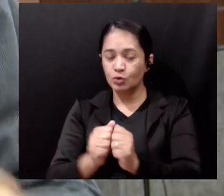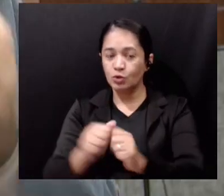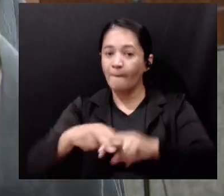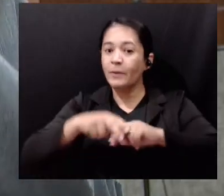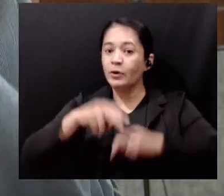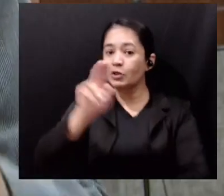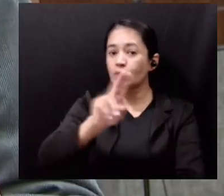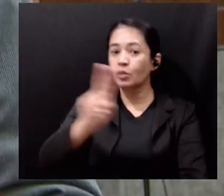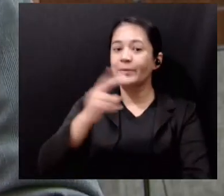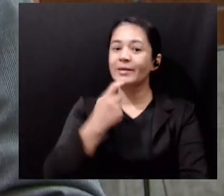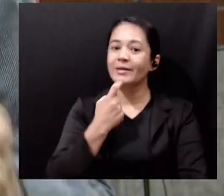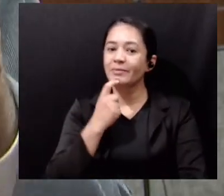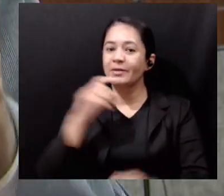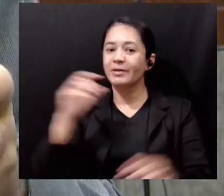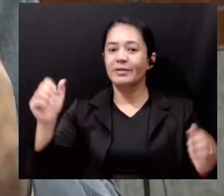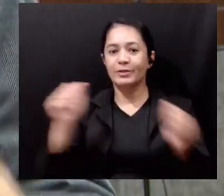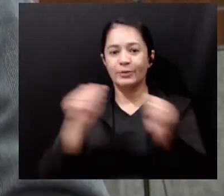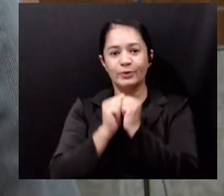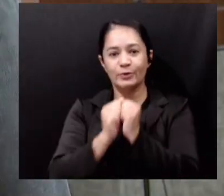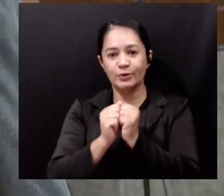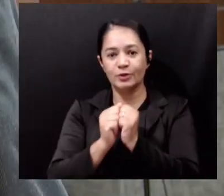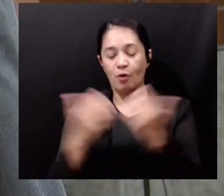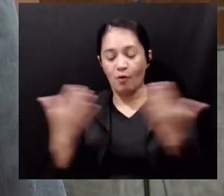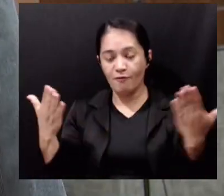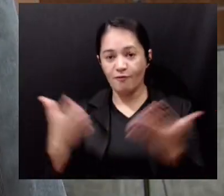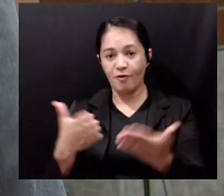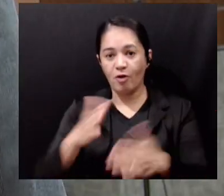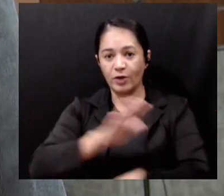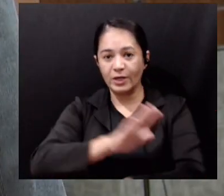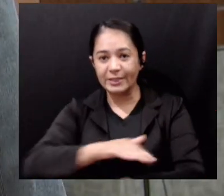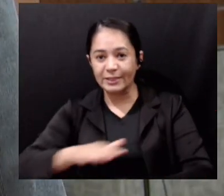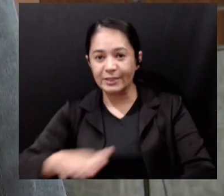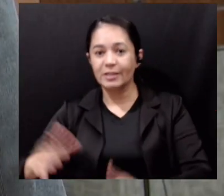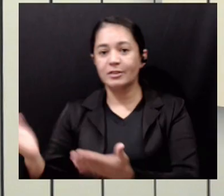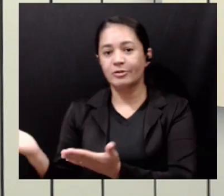nossas crianças, dos nossos jovens e dos nossos adolescentes.